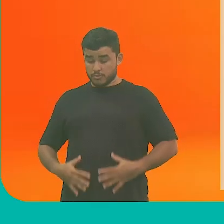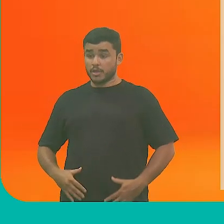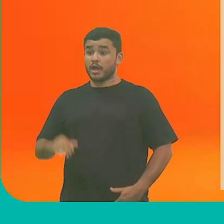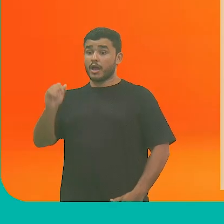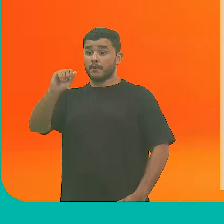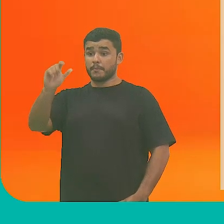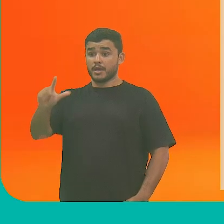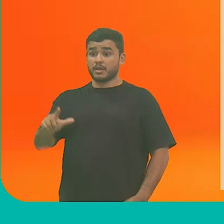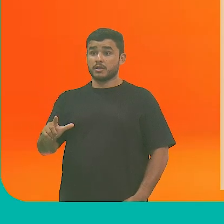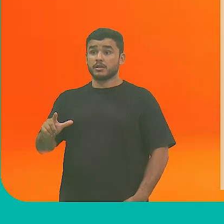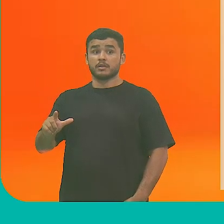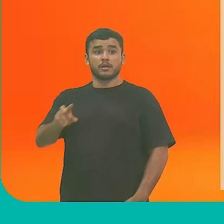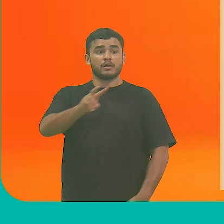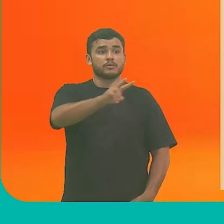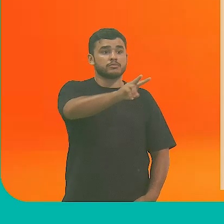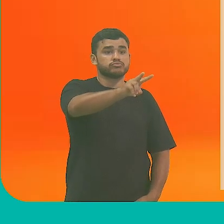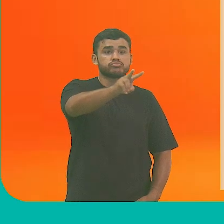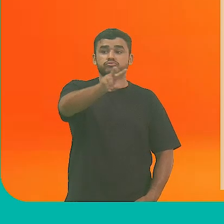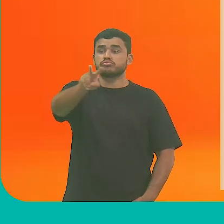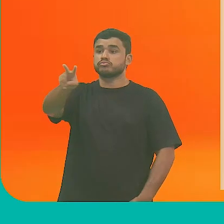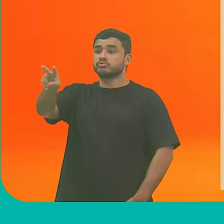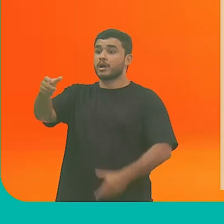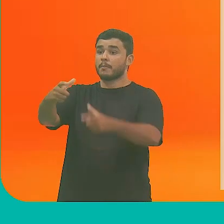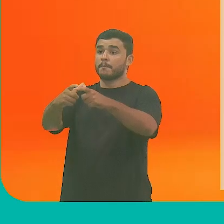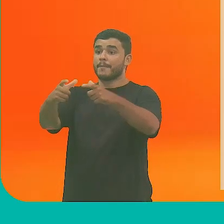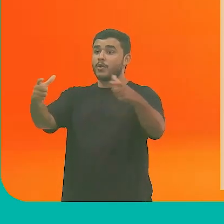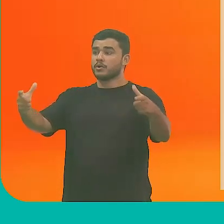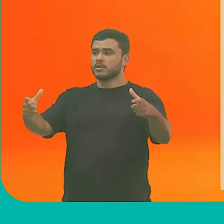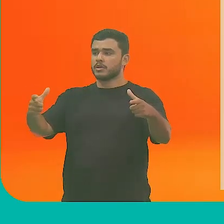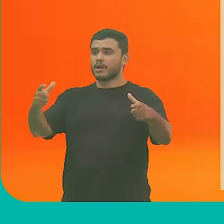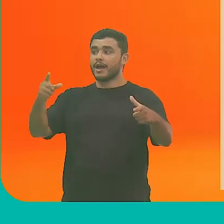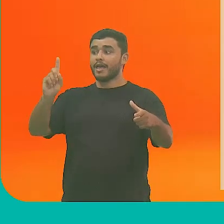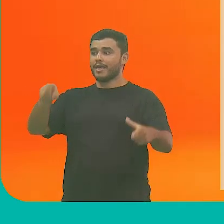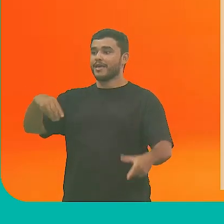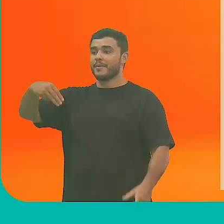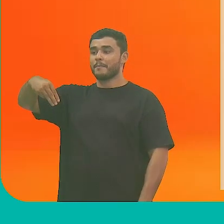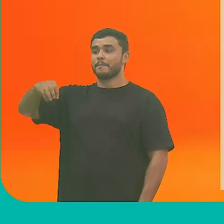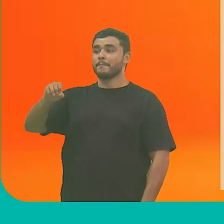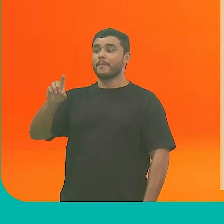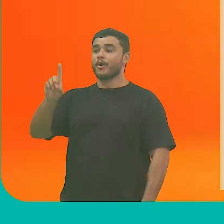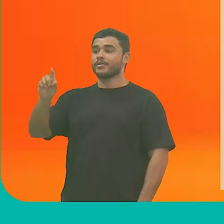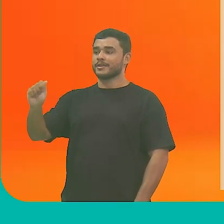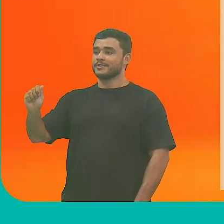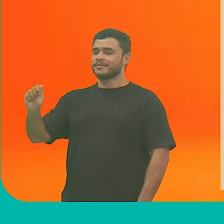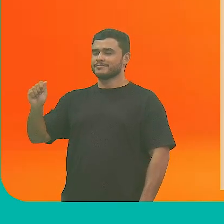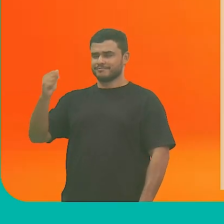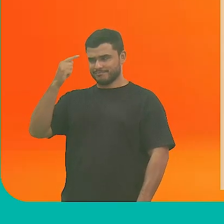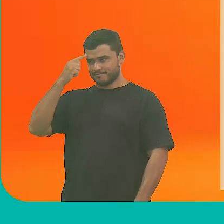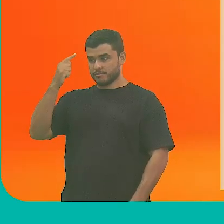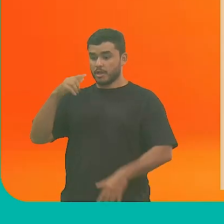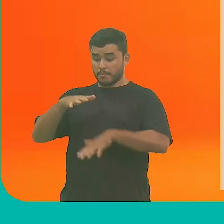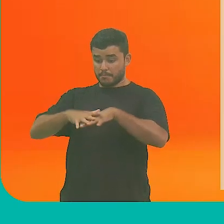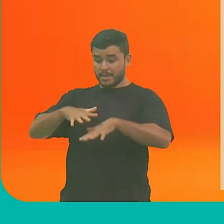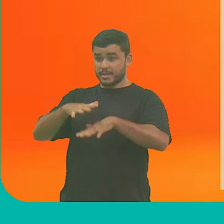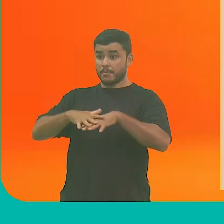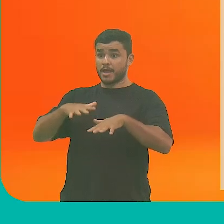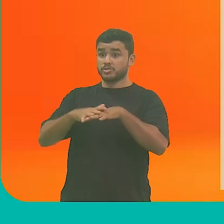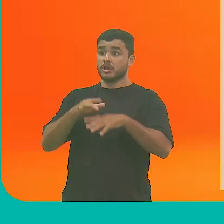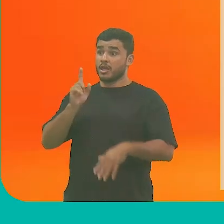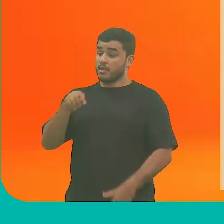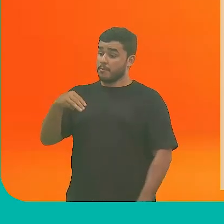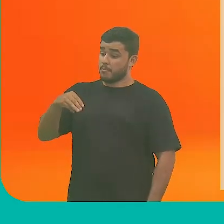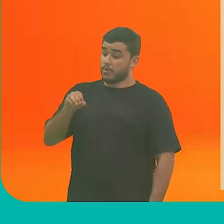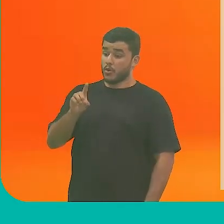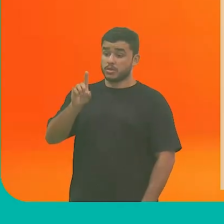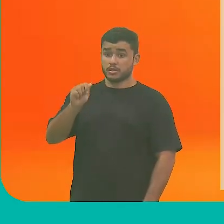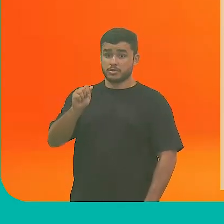é a cor que aparece com a maior frequência, certo? Então eu vou calcular a média, a moda e a mediana,